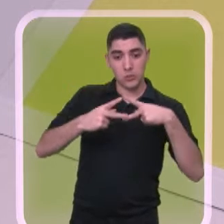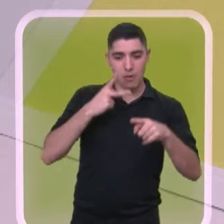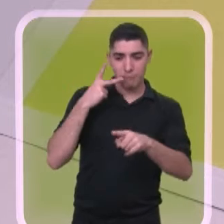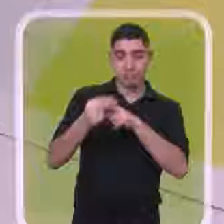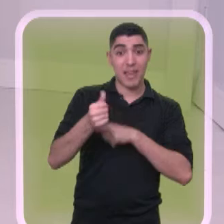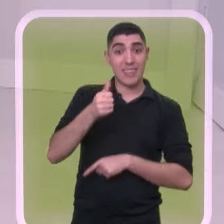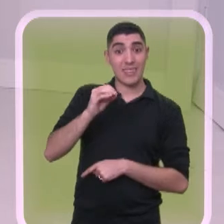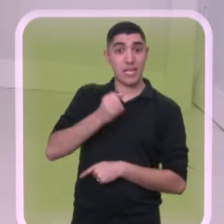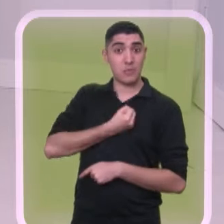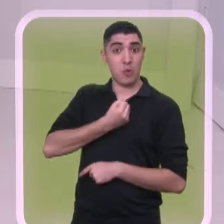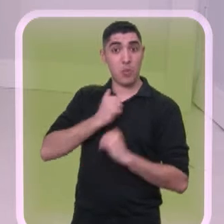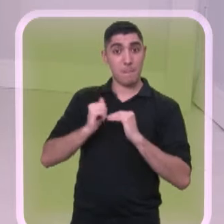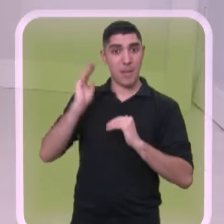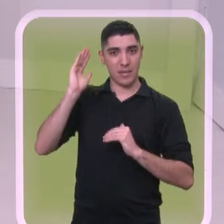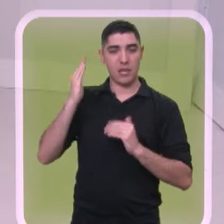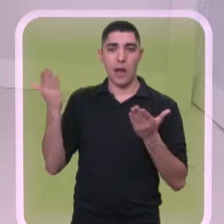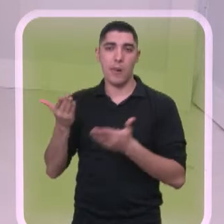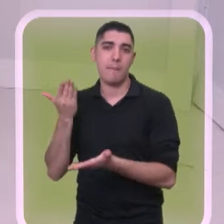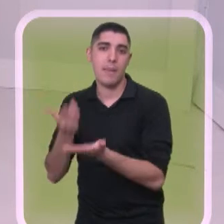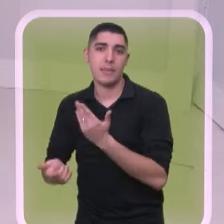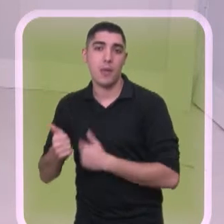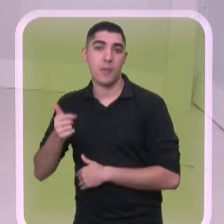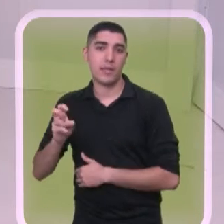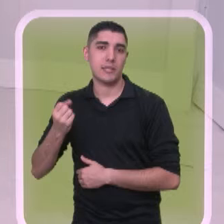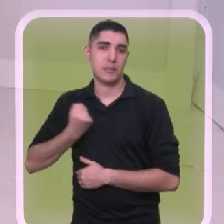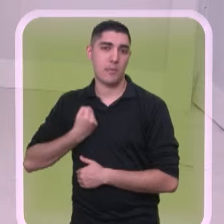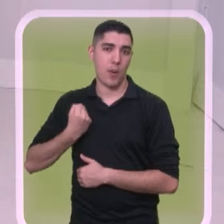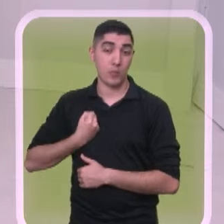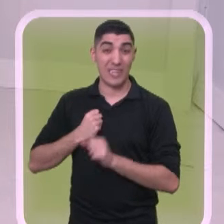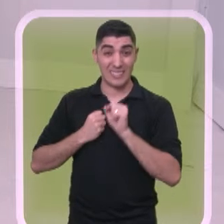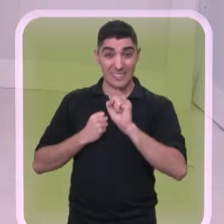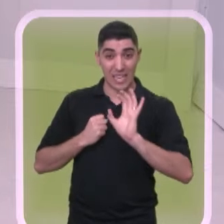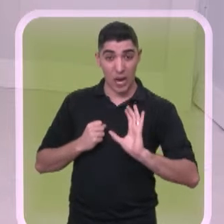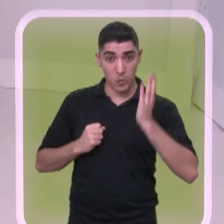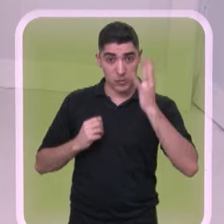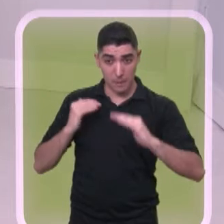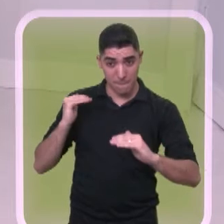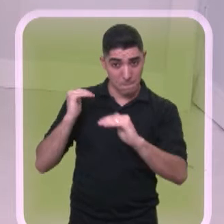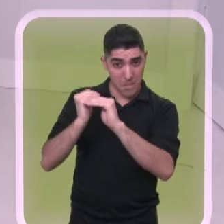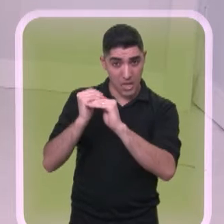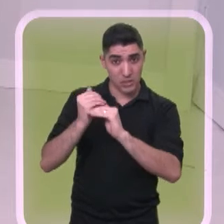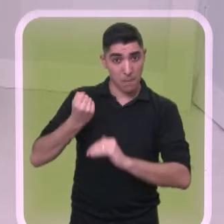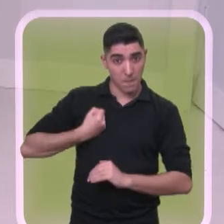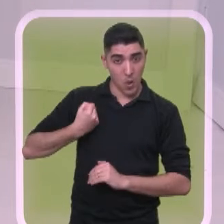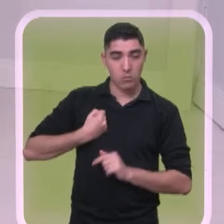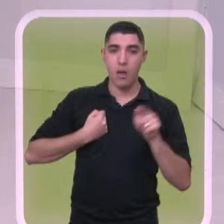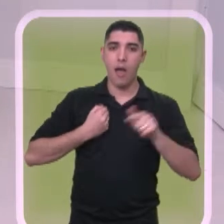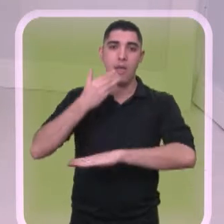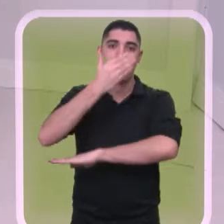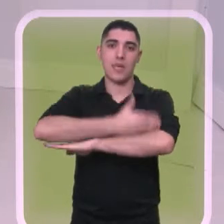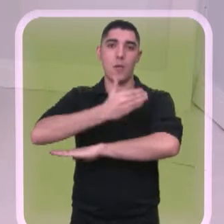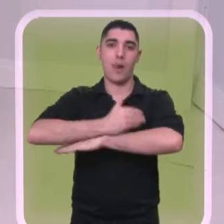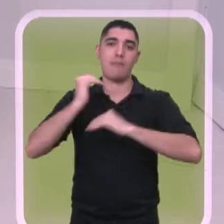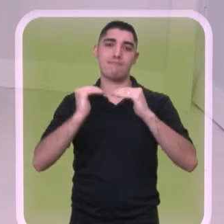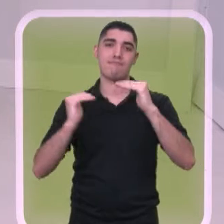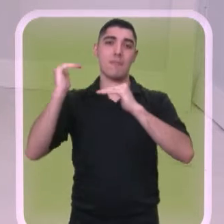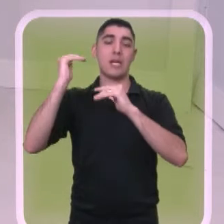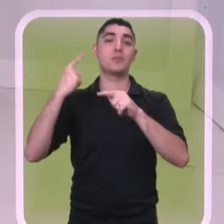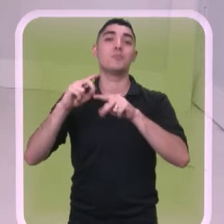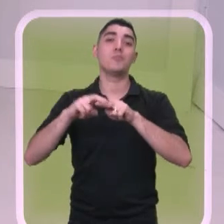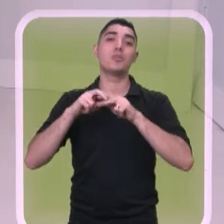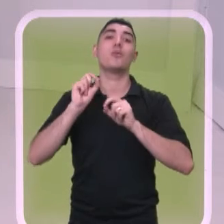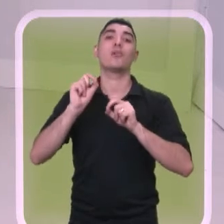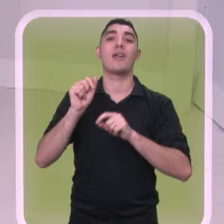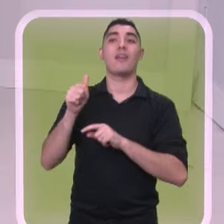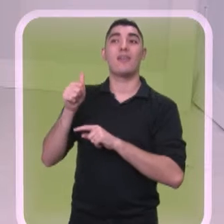diferença. São José perdeu por 15. Um eventual empate entre as duas equipes em pontos, Rio Claro leva vantagem porque venceu no confronto direto